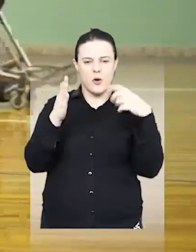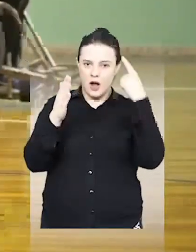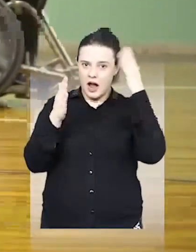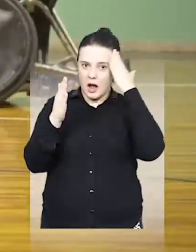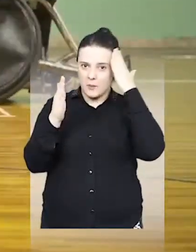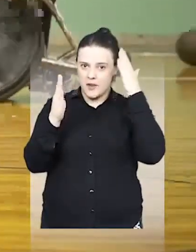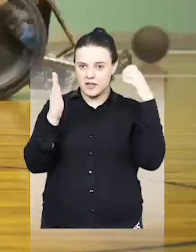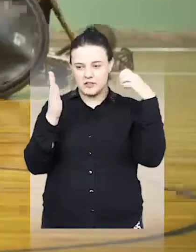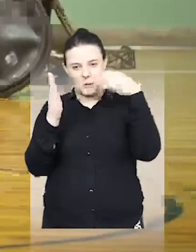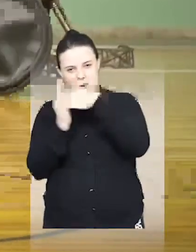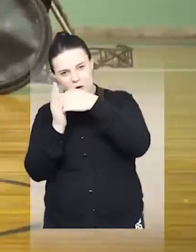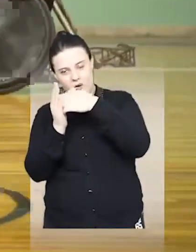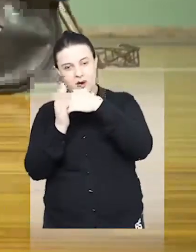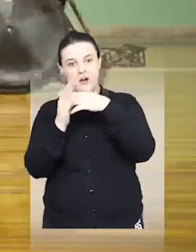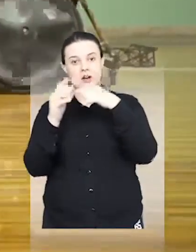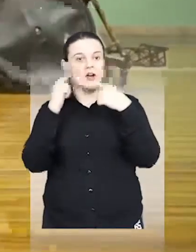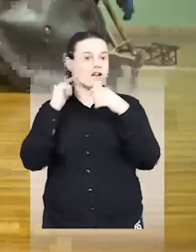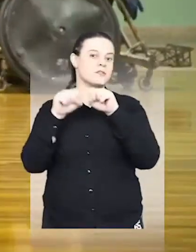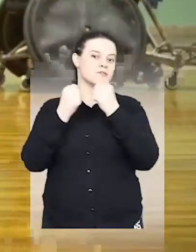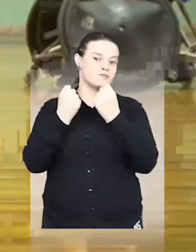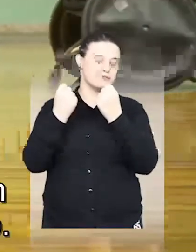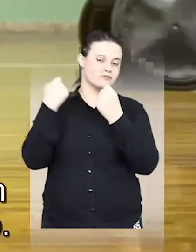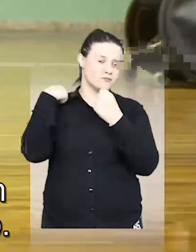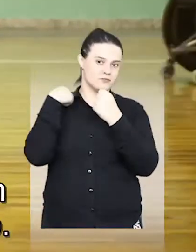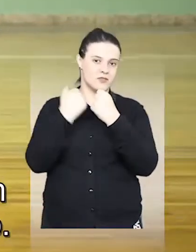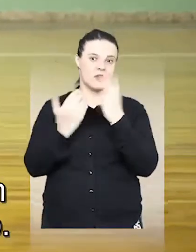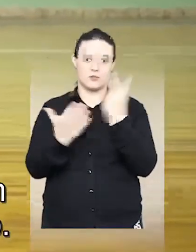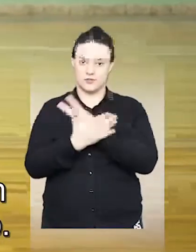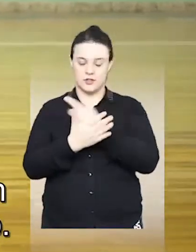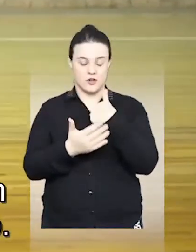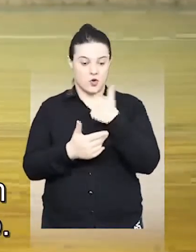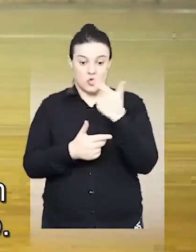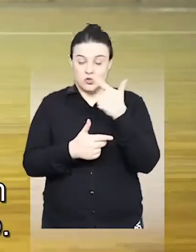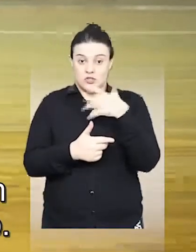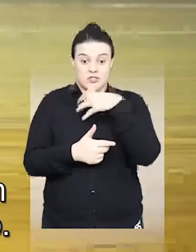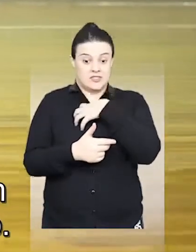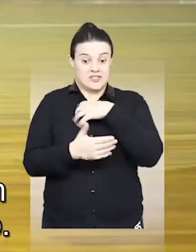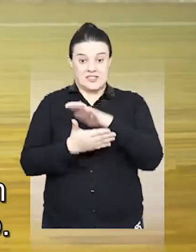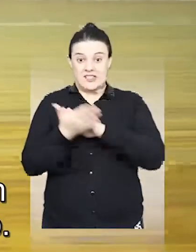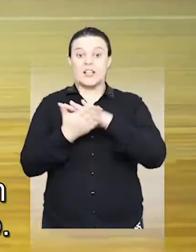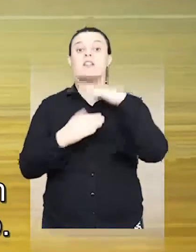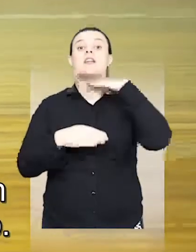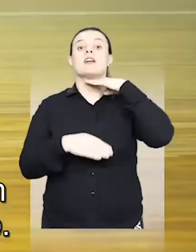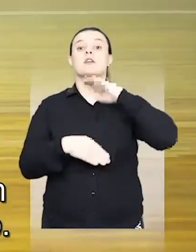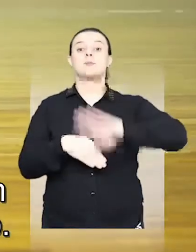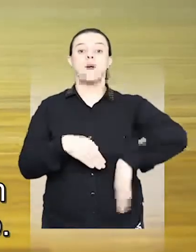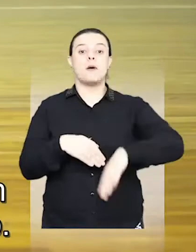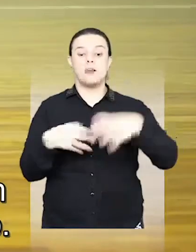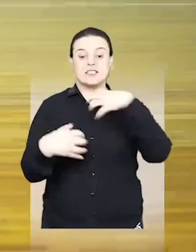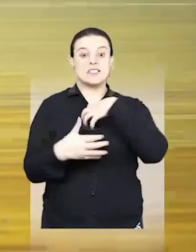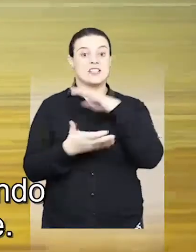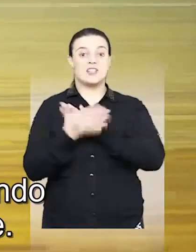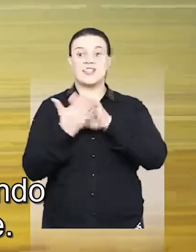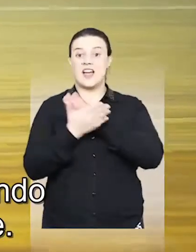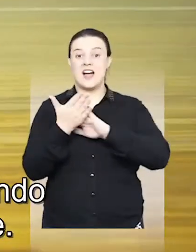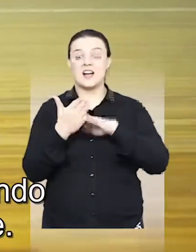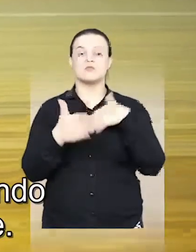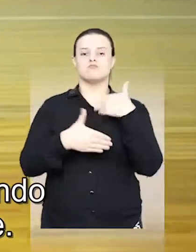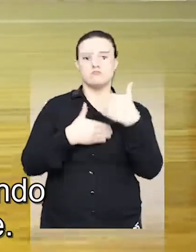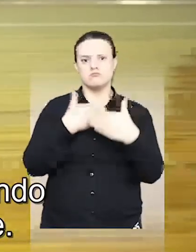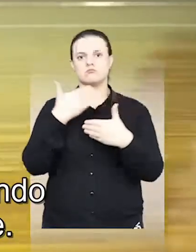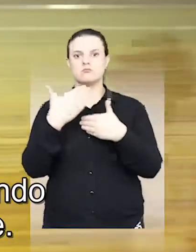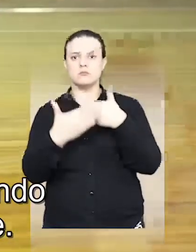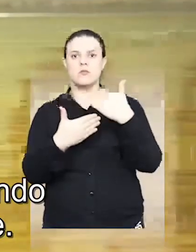cervical e fiquei tetraplégico. Não tinha movimento nenhum, nem sensibilidade do pescoço para baixo. Com o passar do tempo, eu